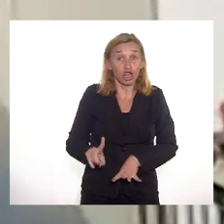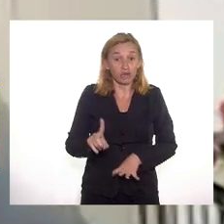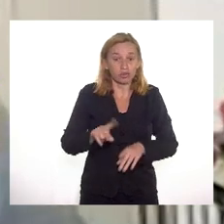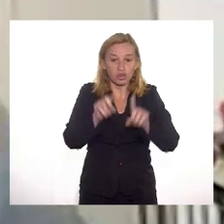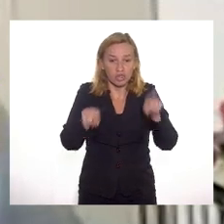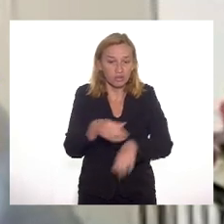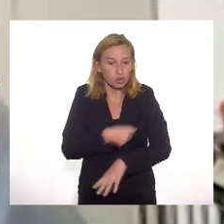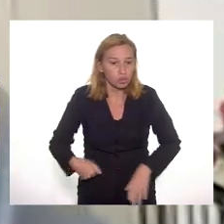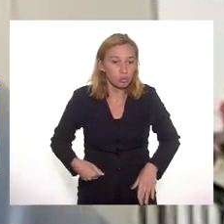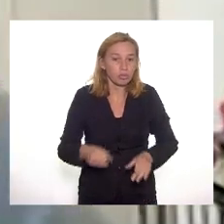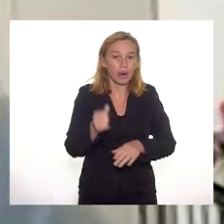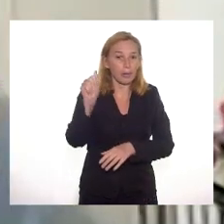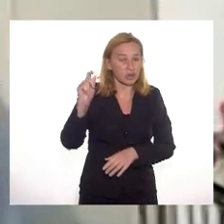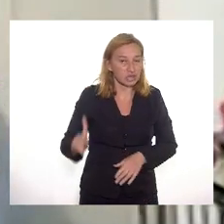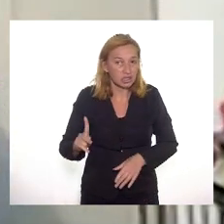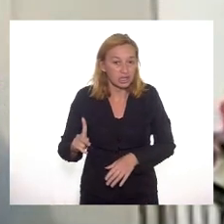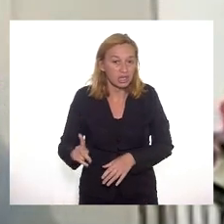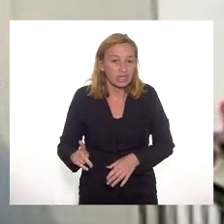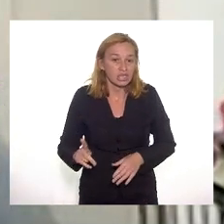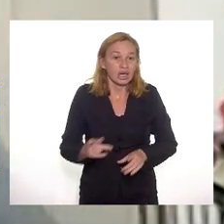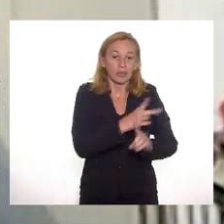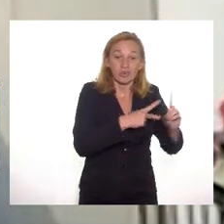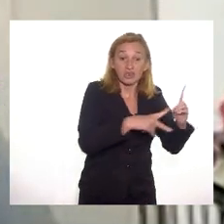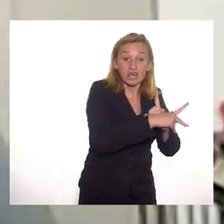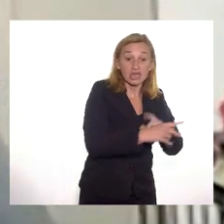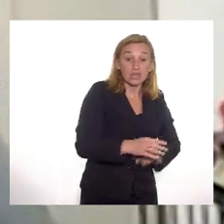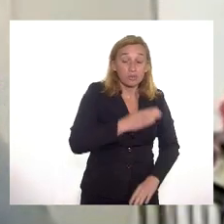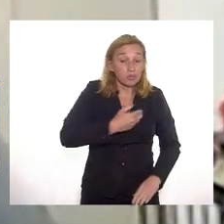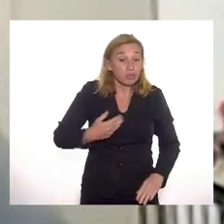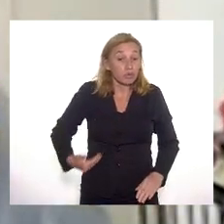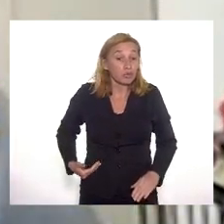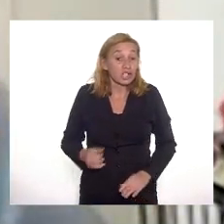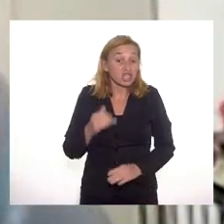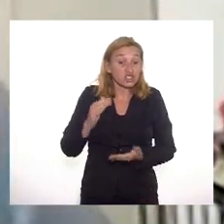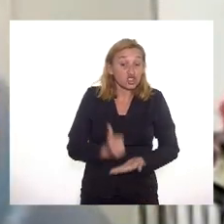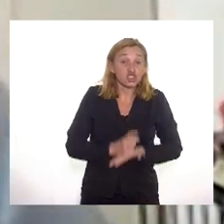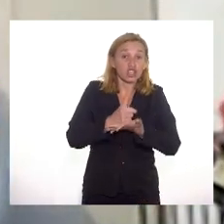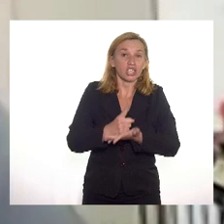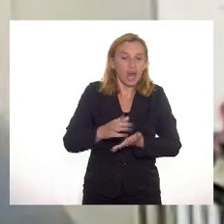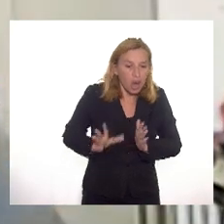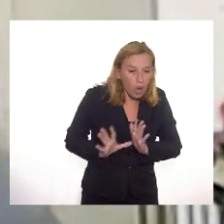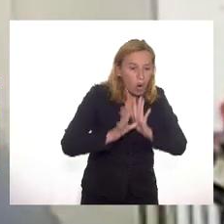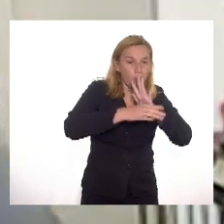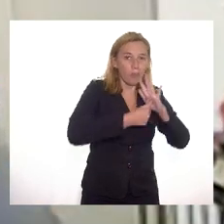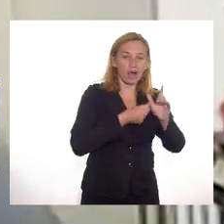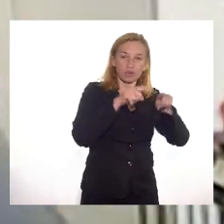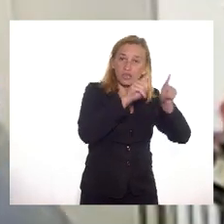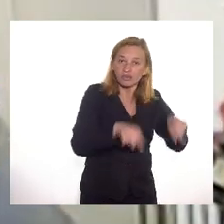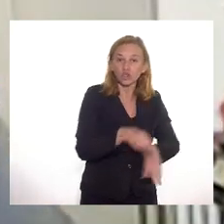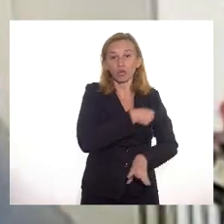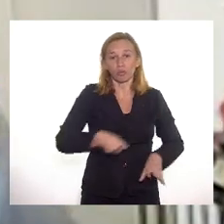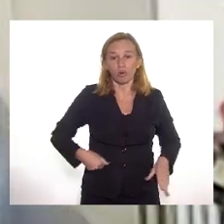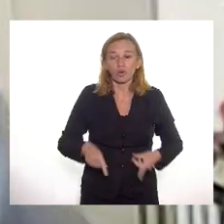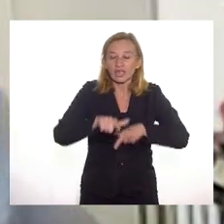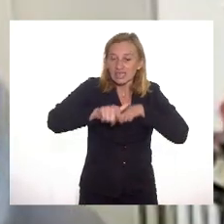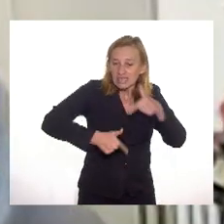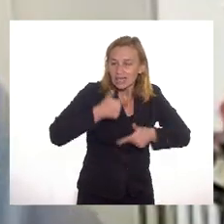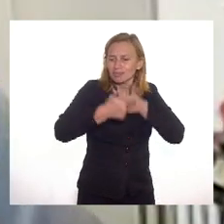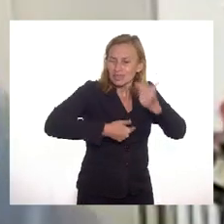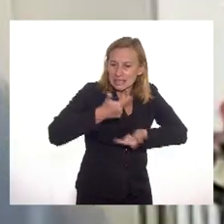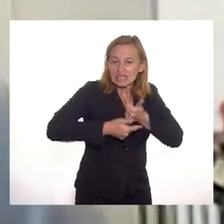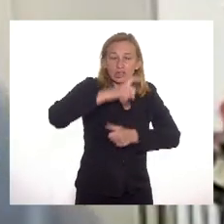a aposentadoria, a previdência pública digna, é querer, na verdade, roubar os servidores públicos que trabalharam